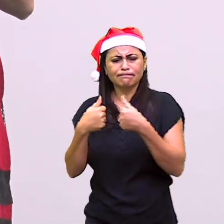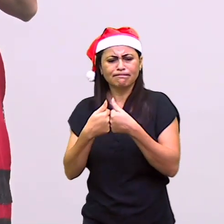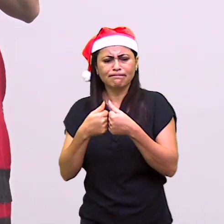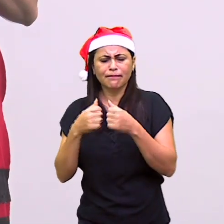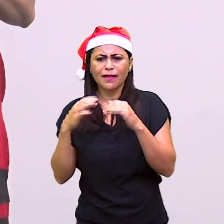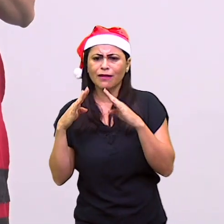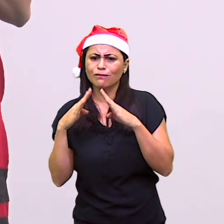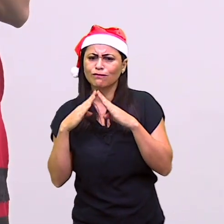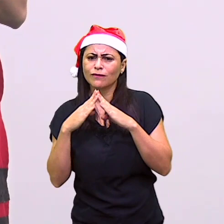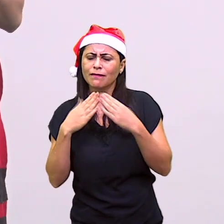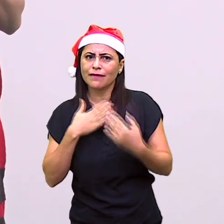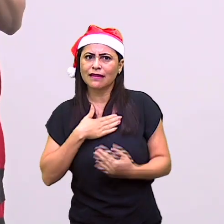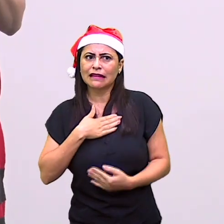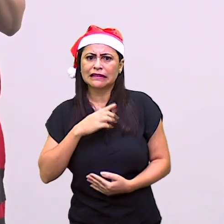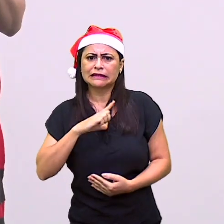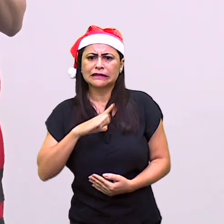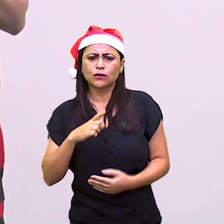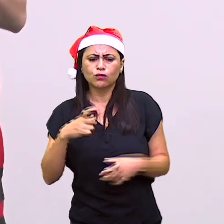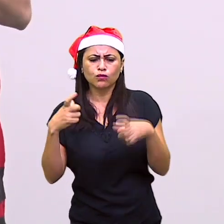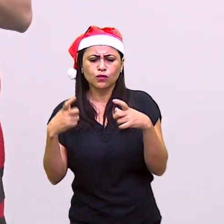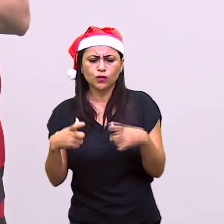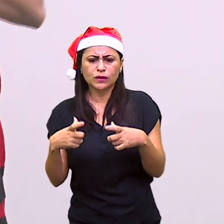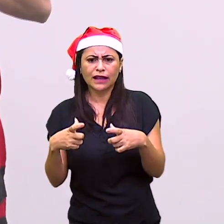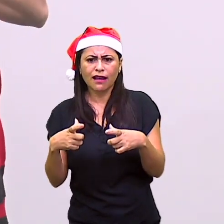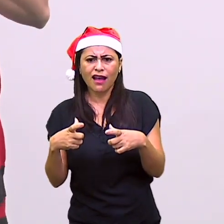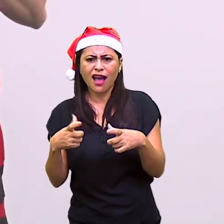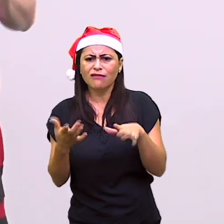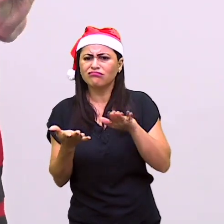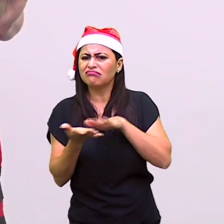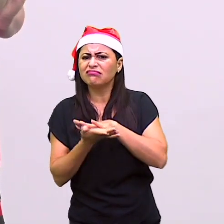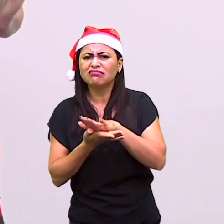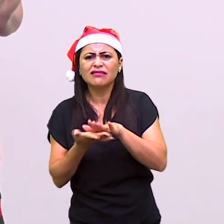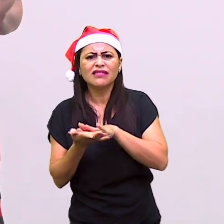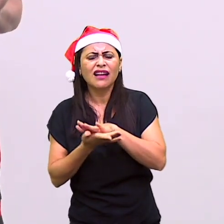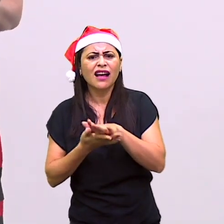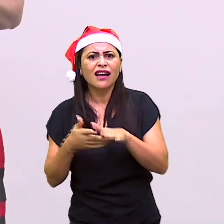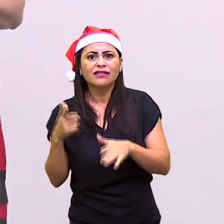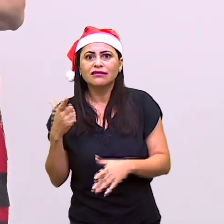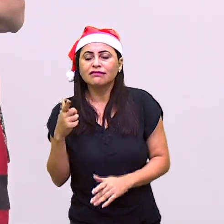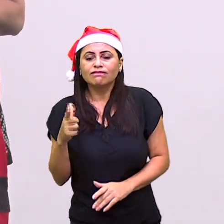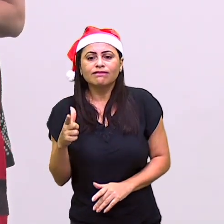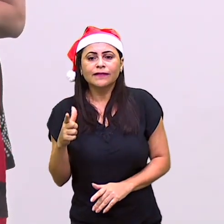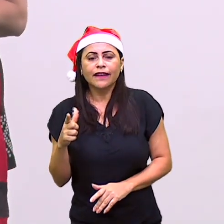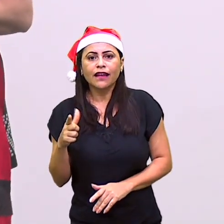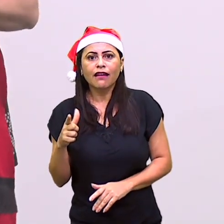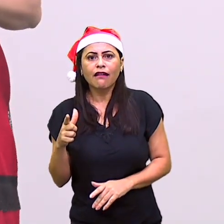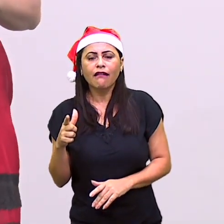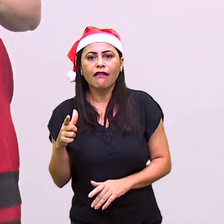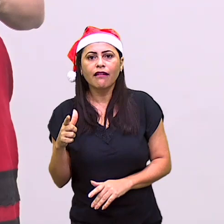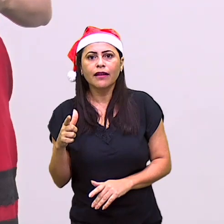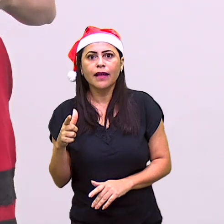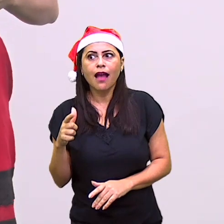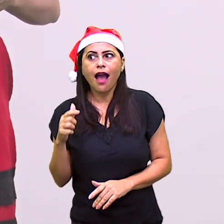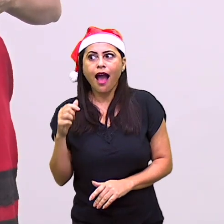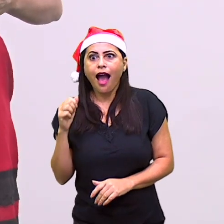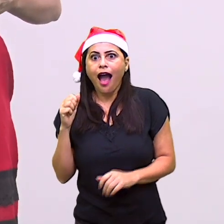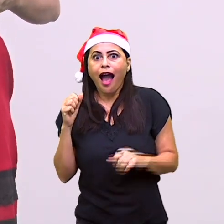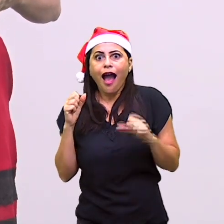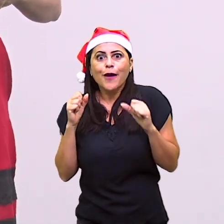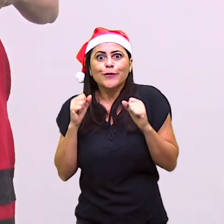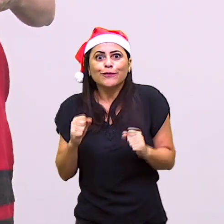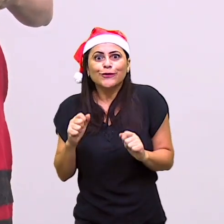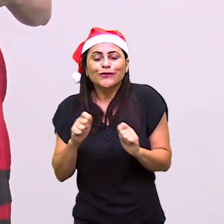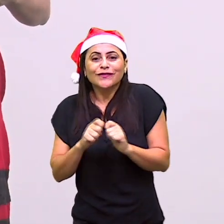E nesse terreno não tem nada. É um terreno baldio. Quem sabe eu poderia limpar